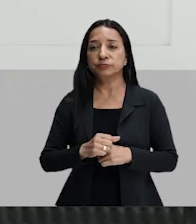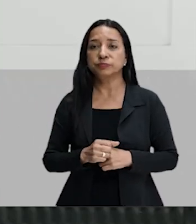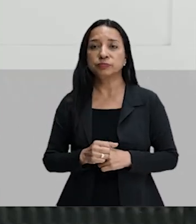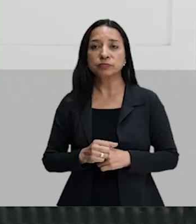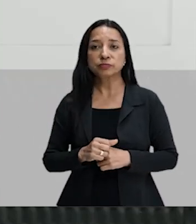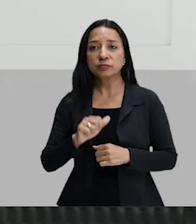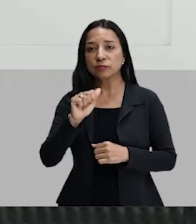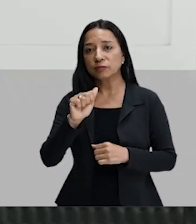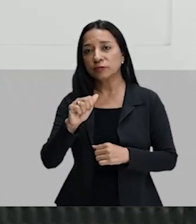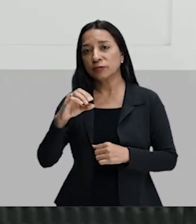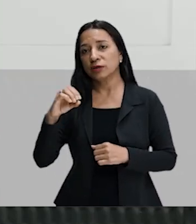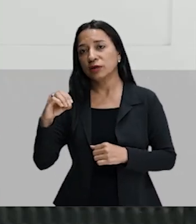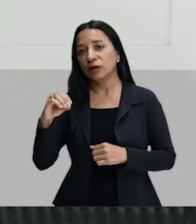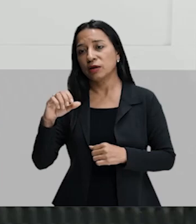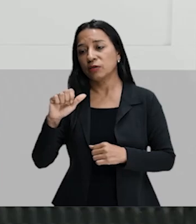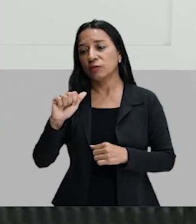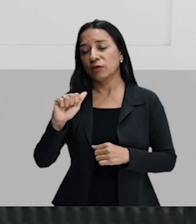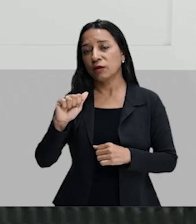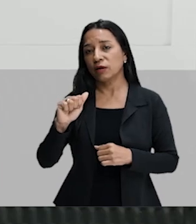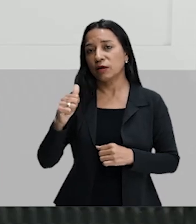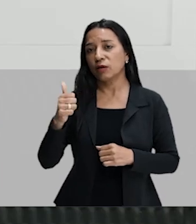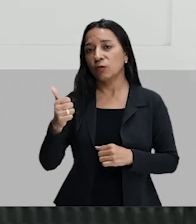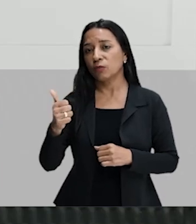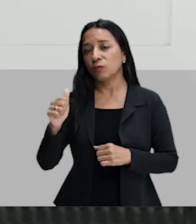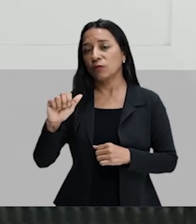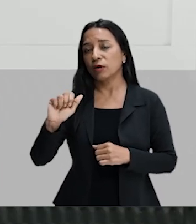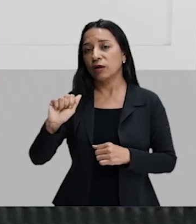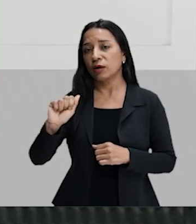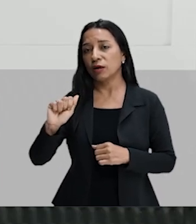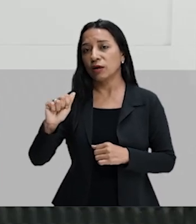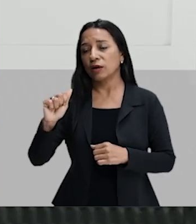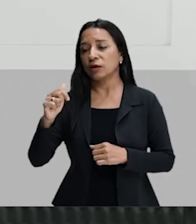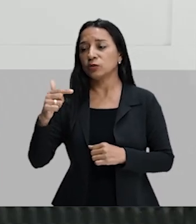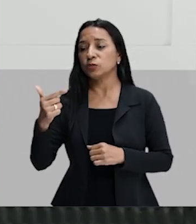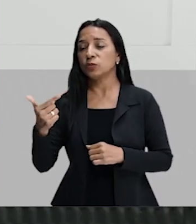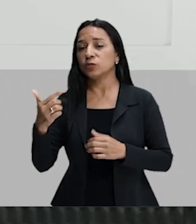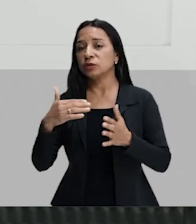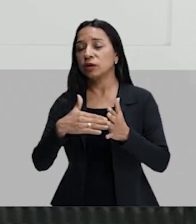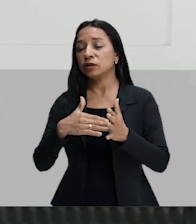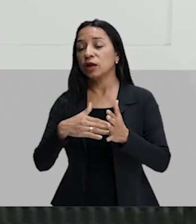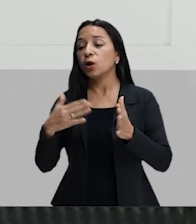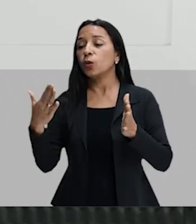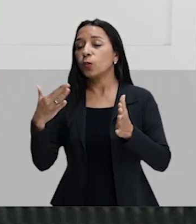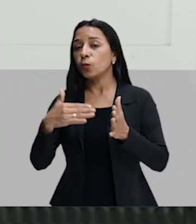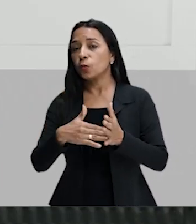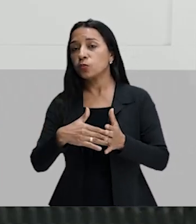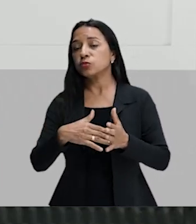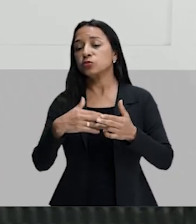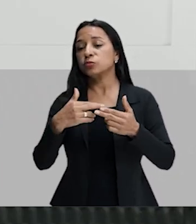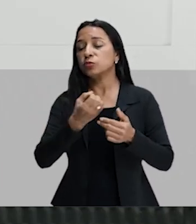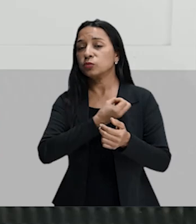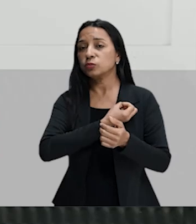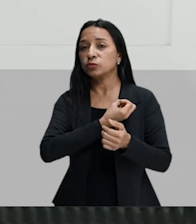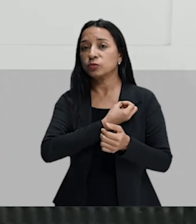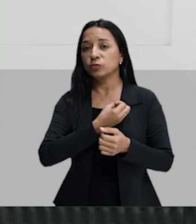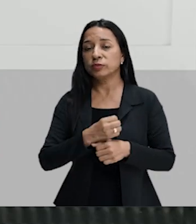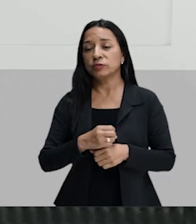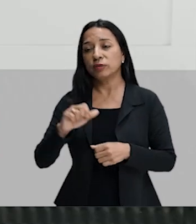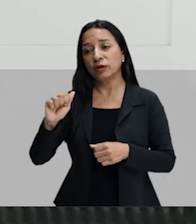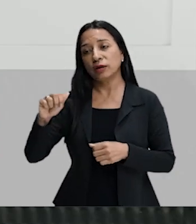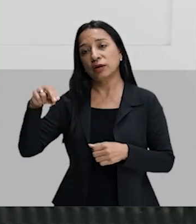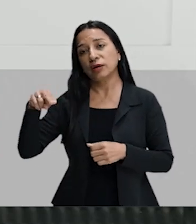o A2 até o último elemento, que é o AN, são denominados coeficientes.